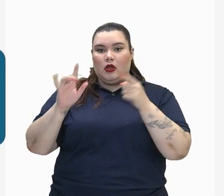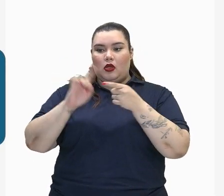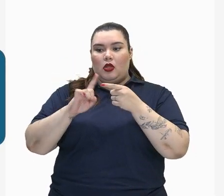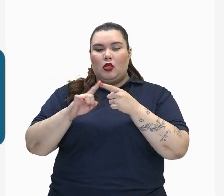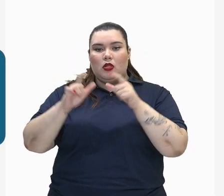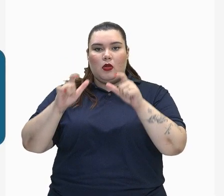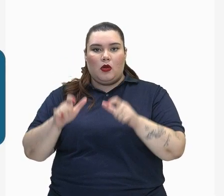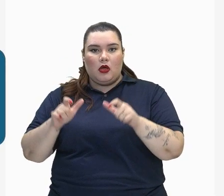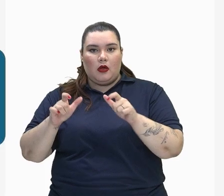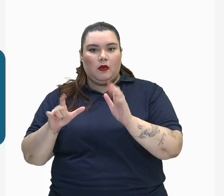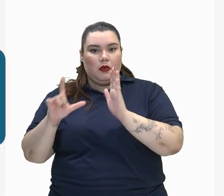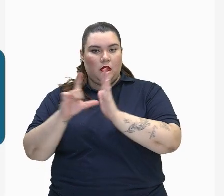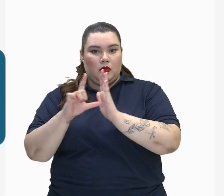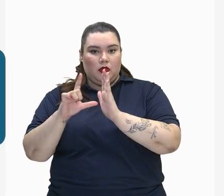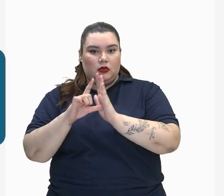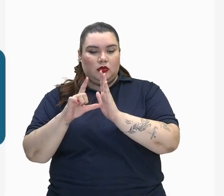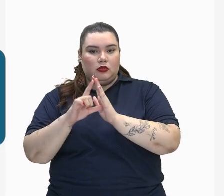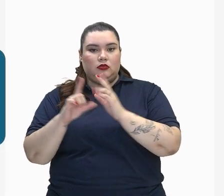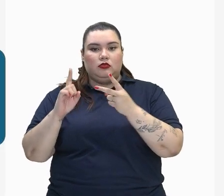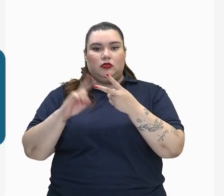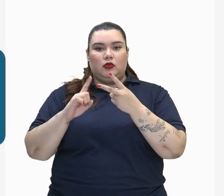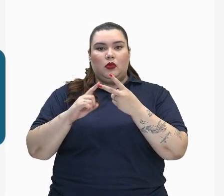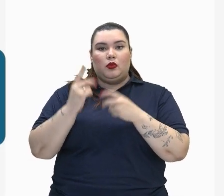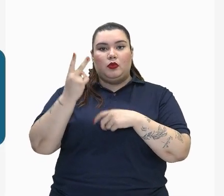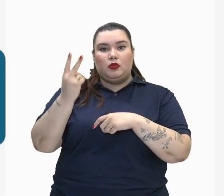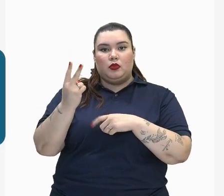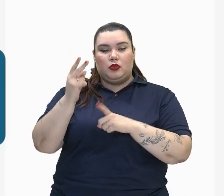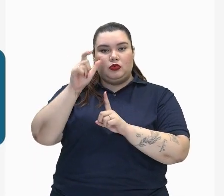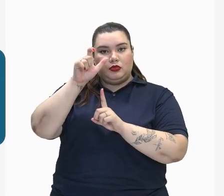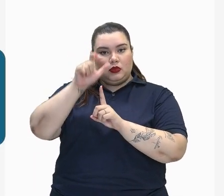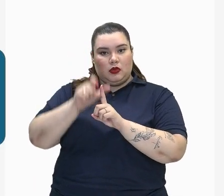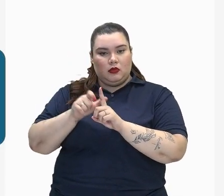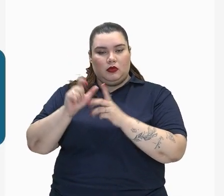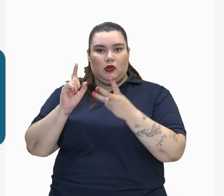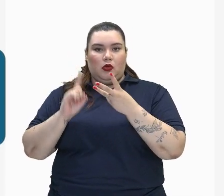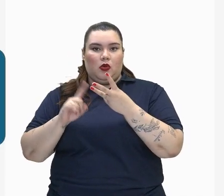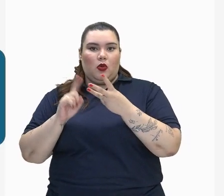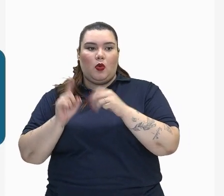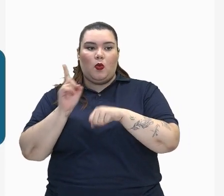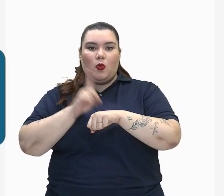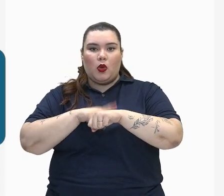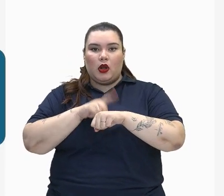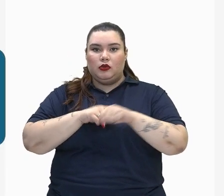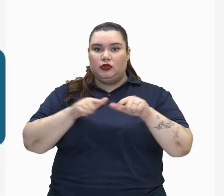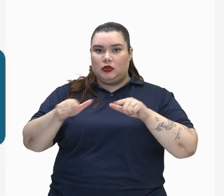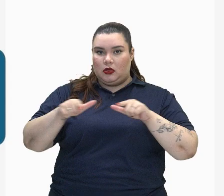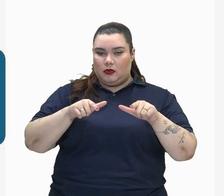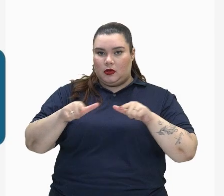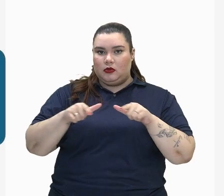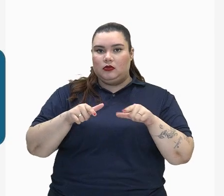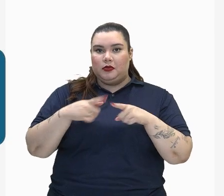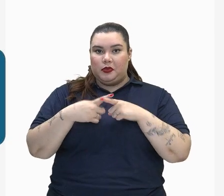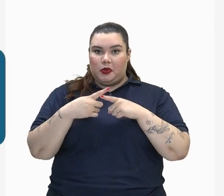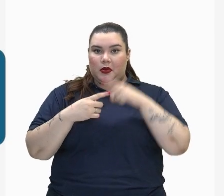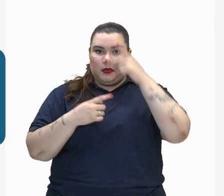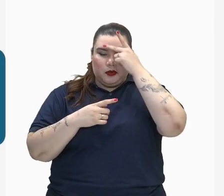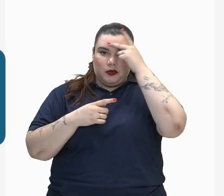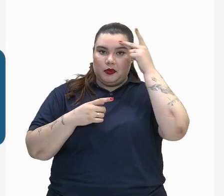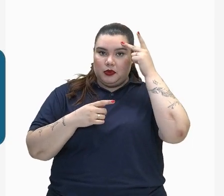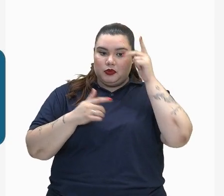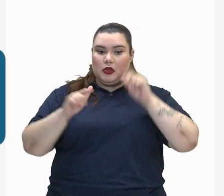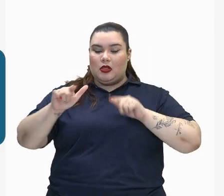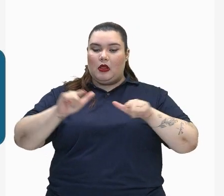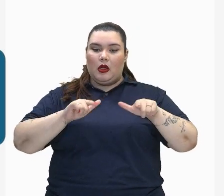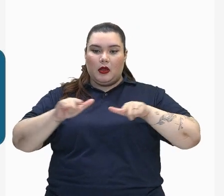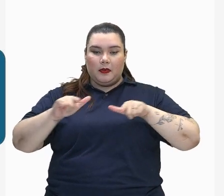escritório, 2 personagens e o horário comercial, né? Porque as pessoas estavam lá no